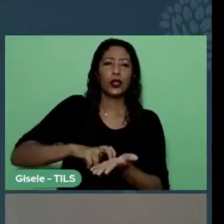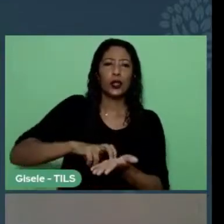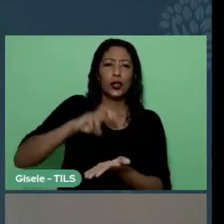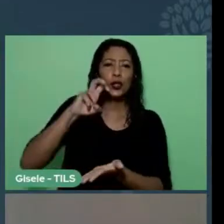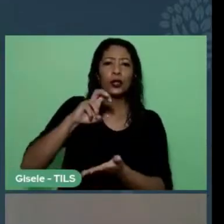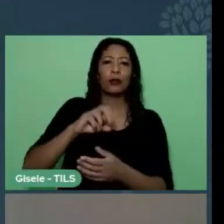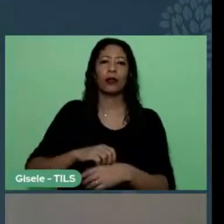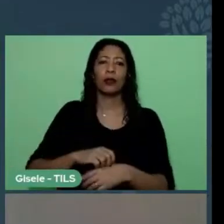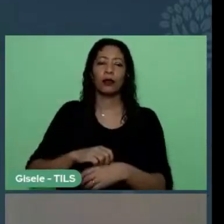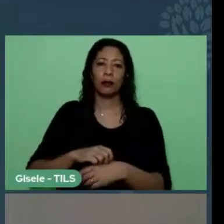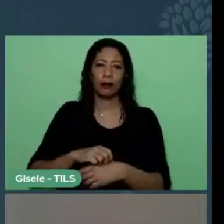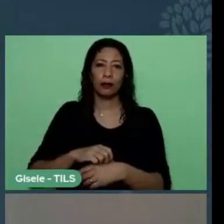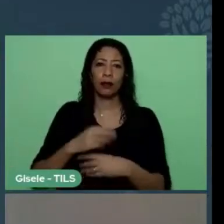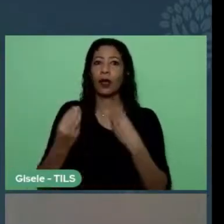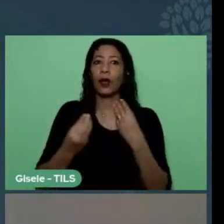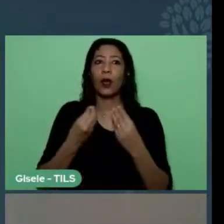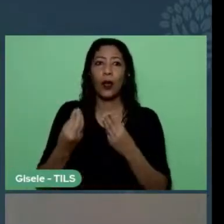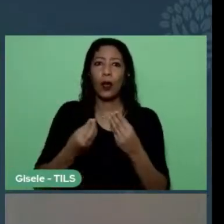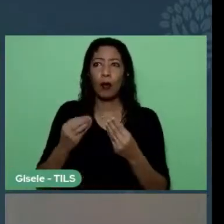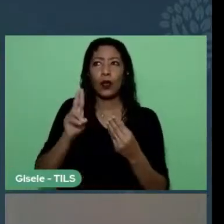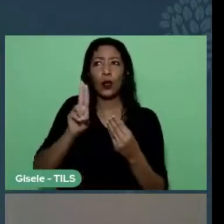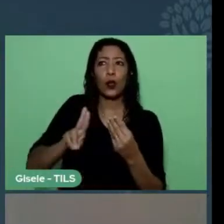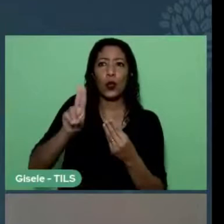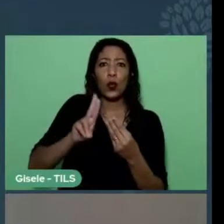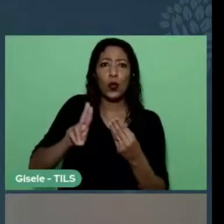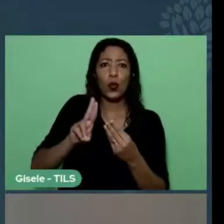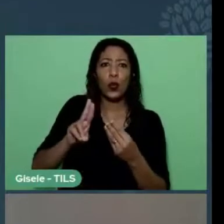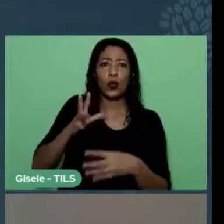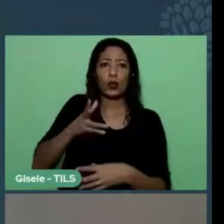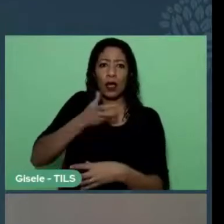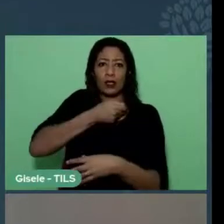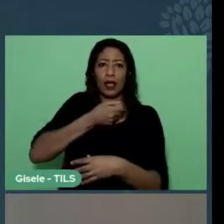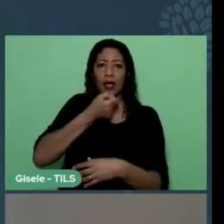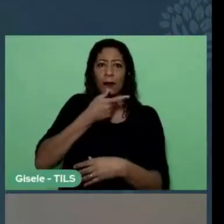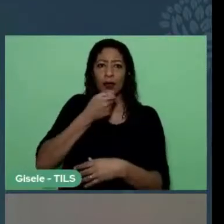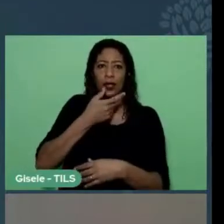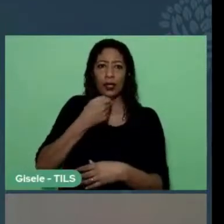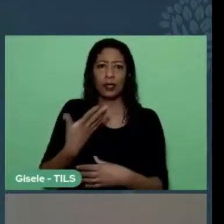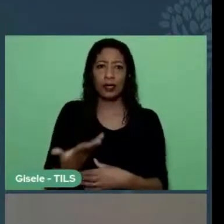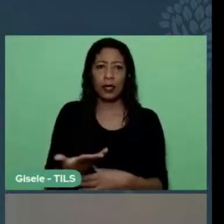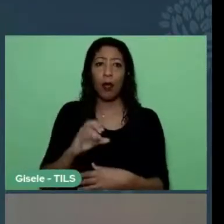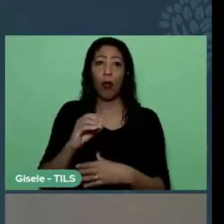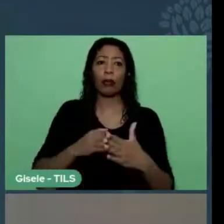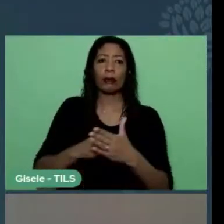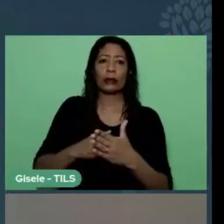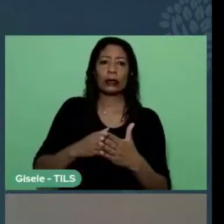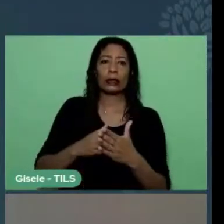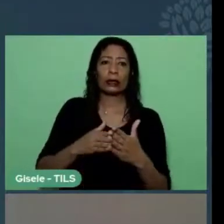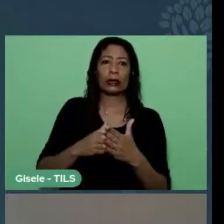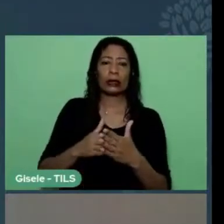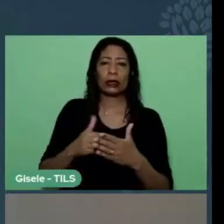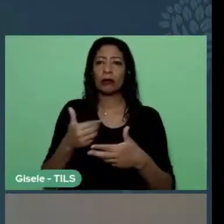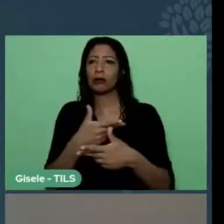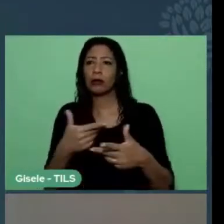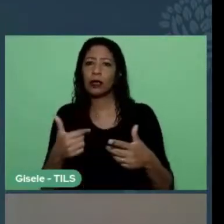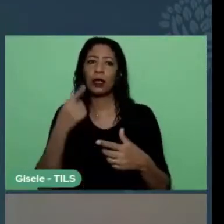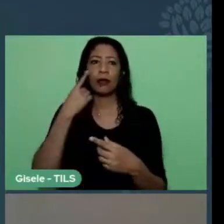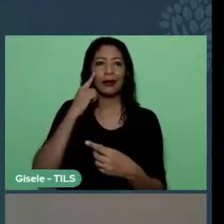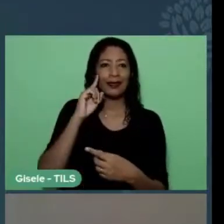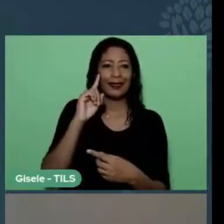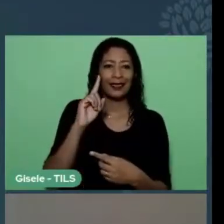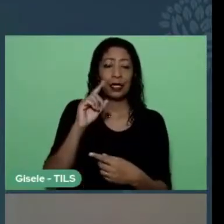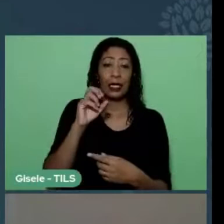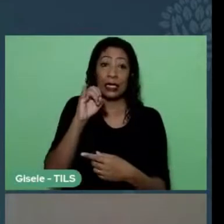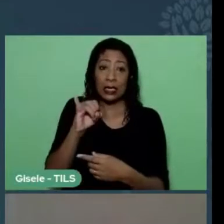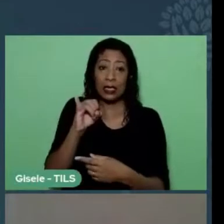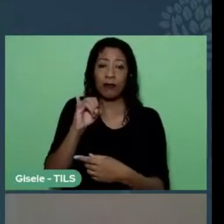despertar noturno, está tendo necessidade de usar medicação de resgate ou está tendo alguma limitação à atividade no dia a dia. Se você tiver sim para